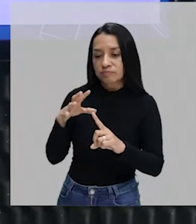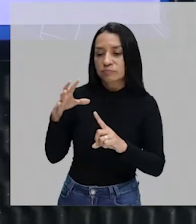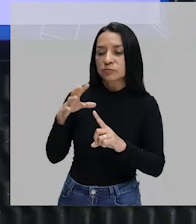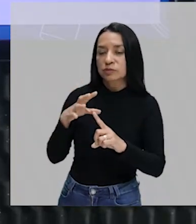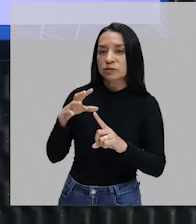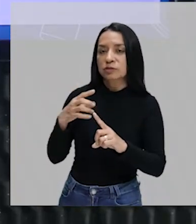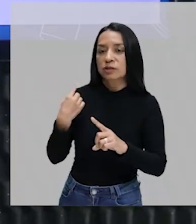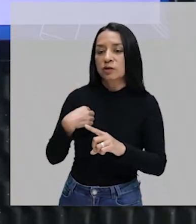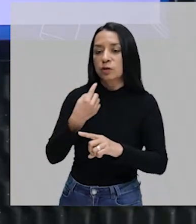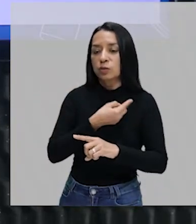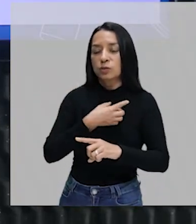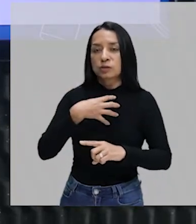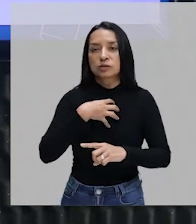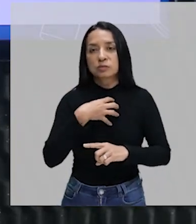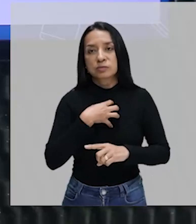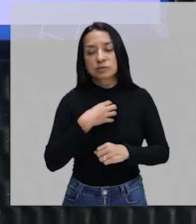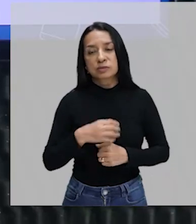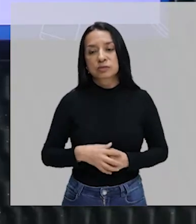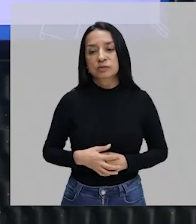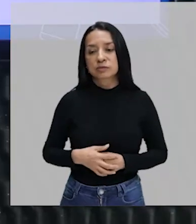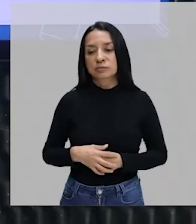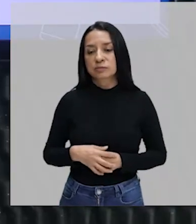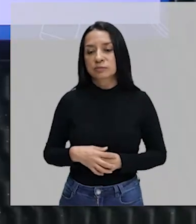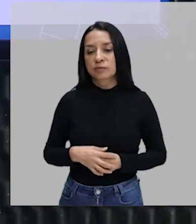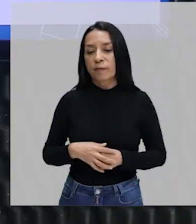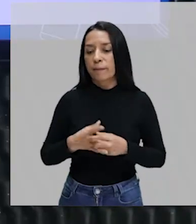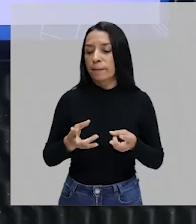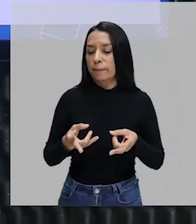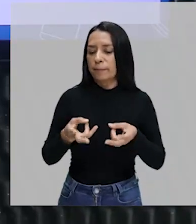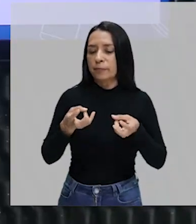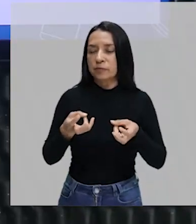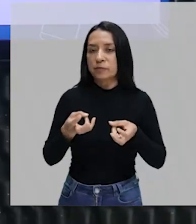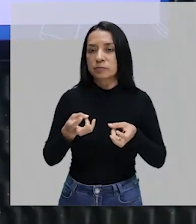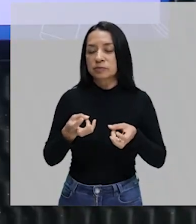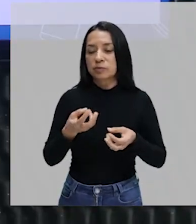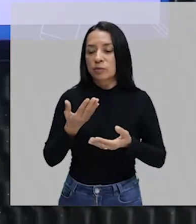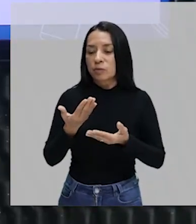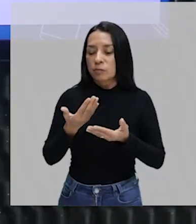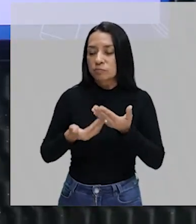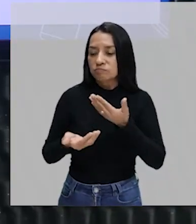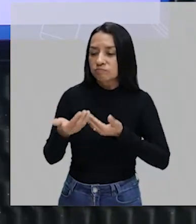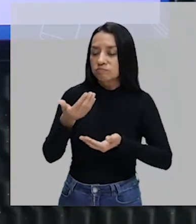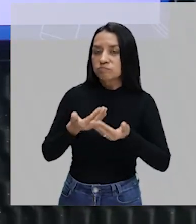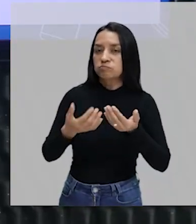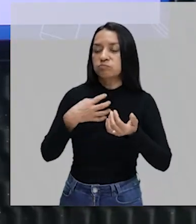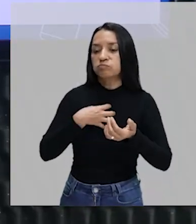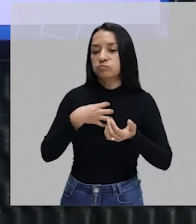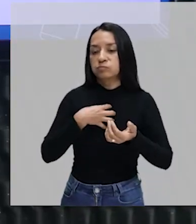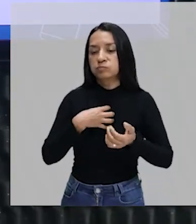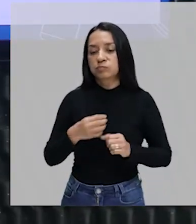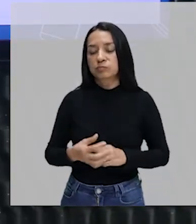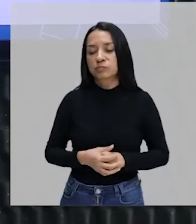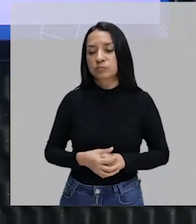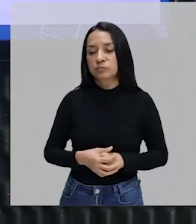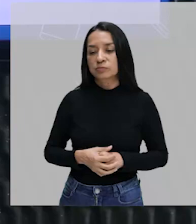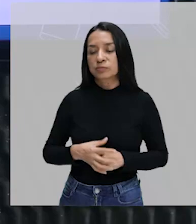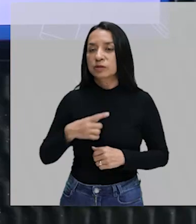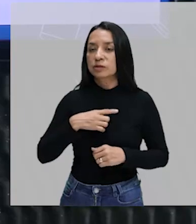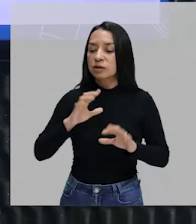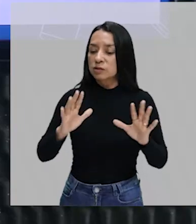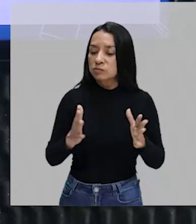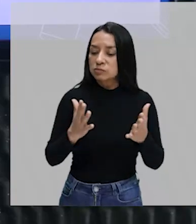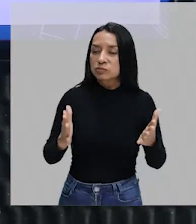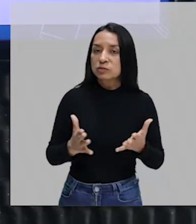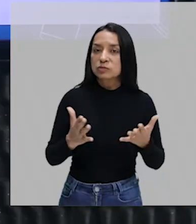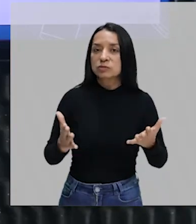nossa sensibilidade, vão levar a nossa percepção através dos sentidos. Então você tem os estímulos do